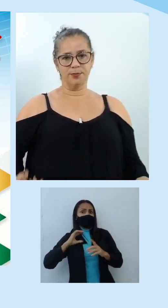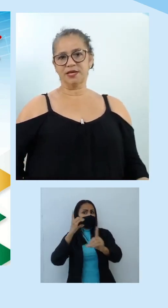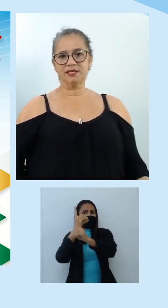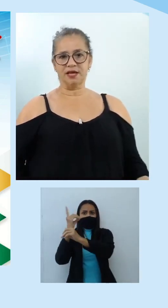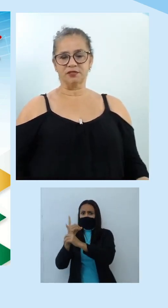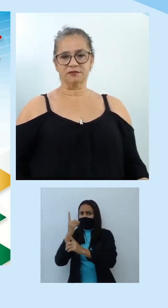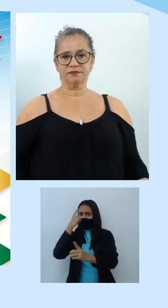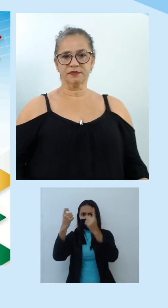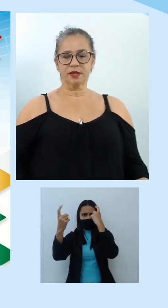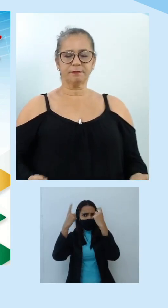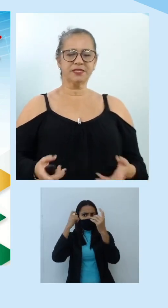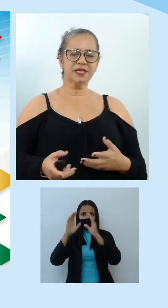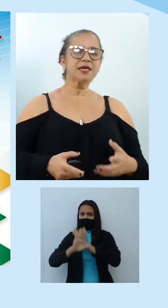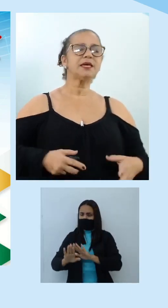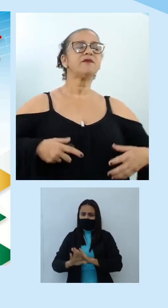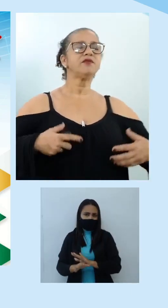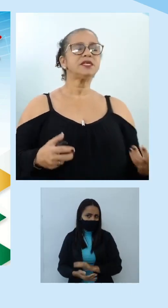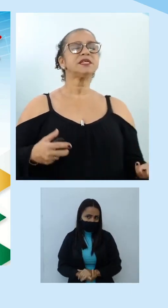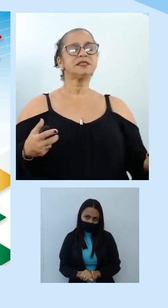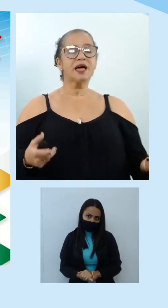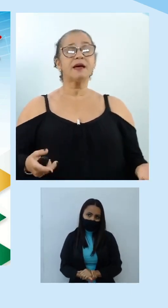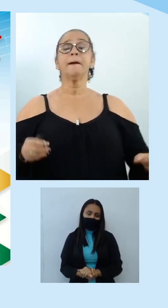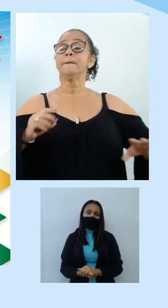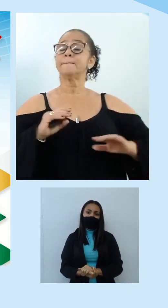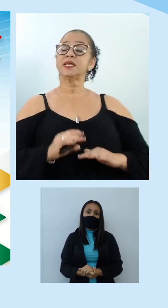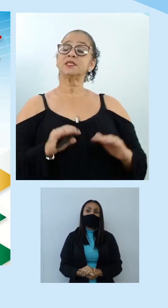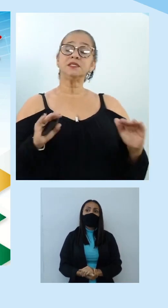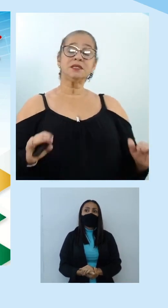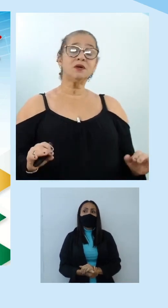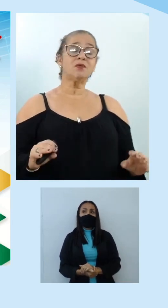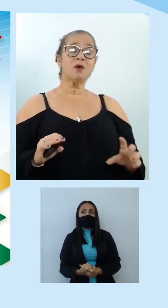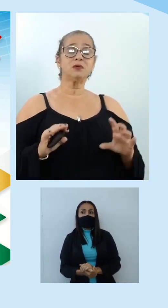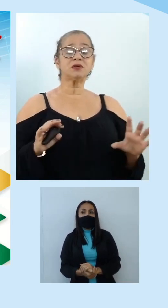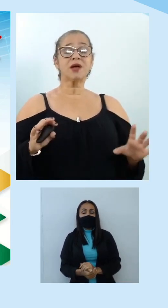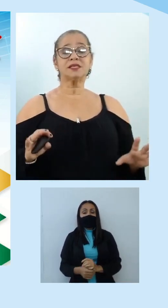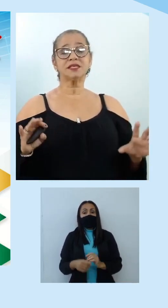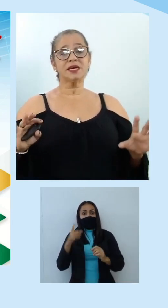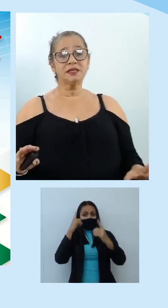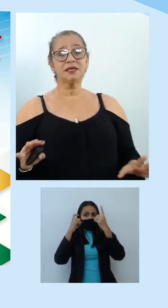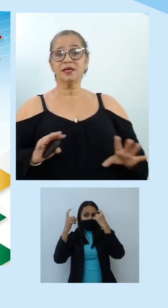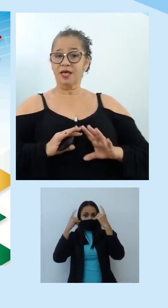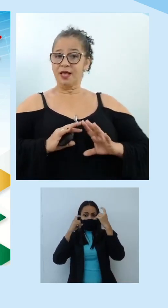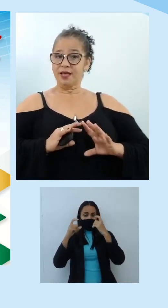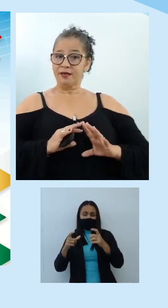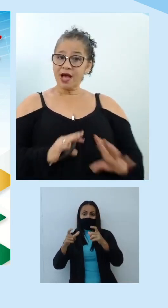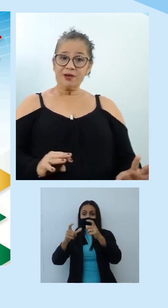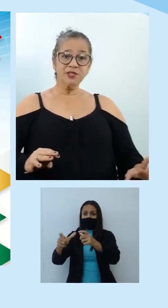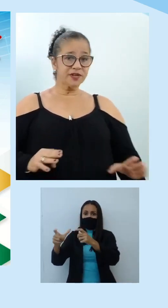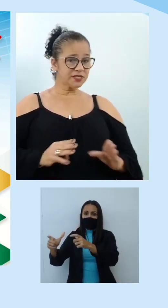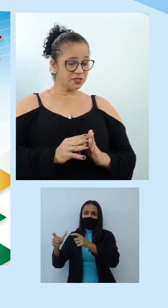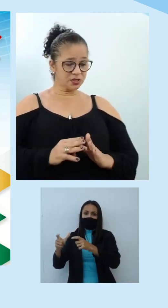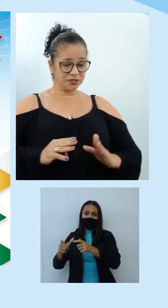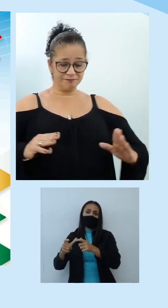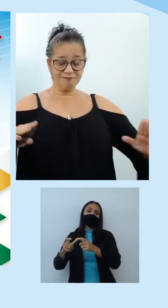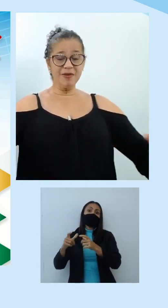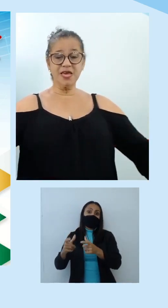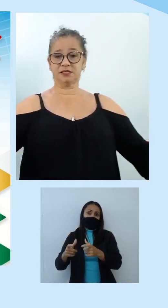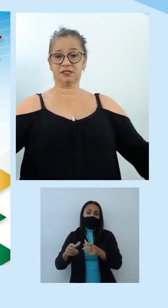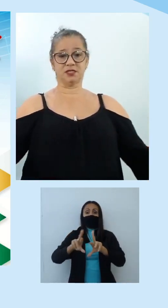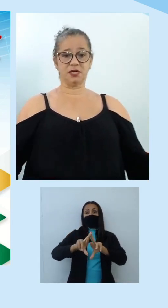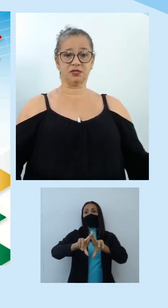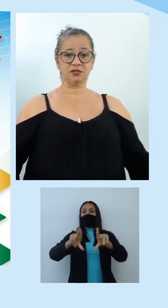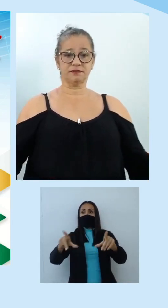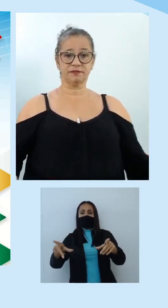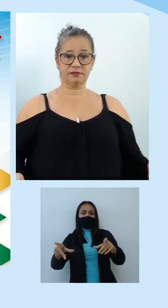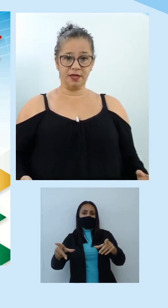e de criminalidade. Apesar que a violência está, mas não. Alguns lugares ainda há uma diferença